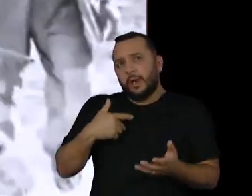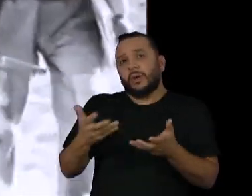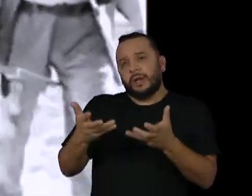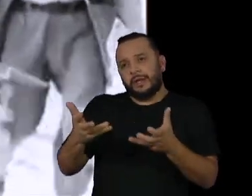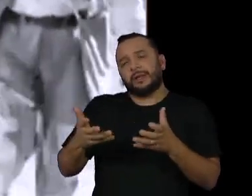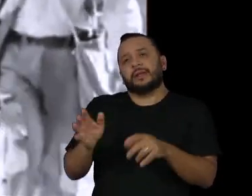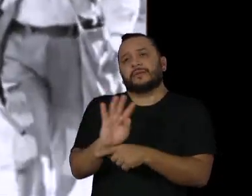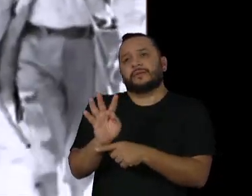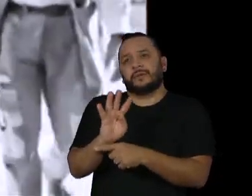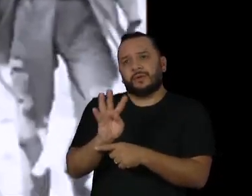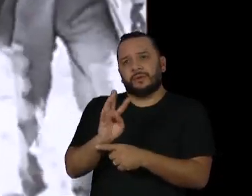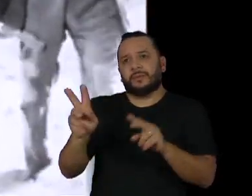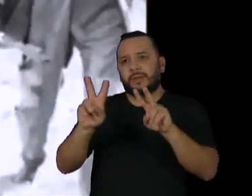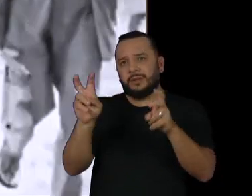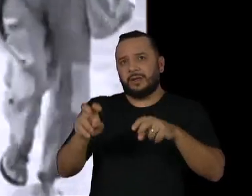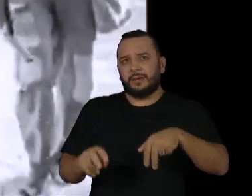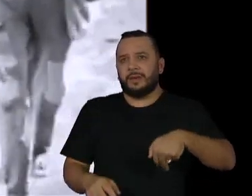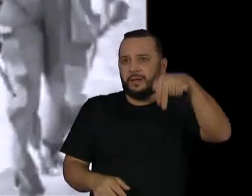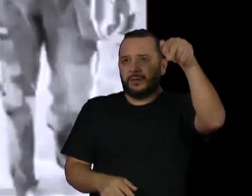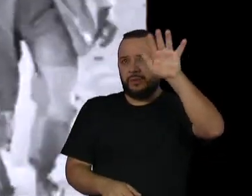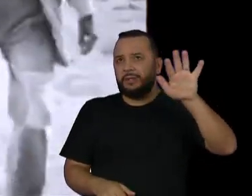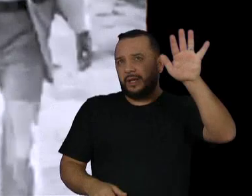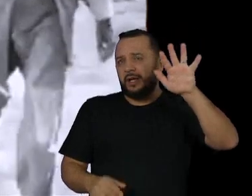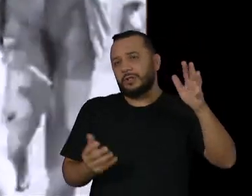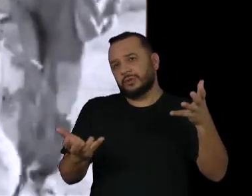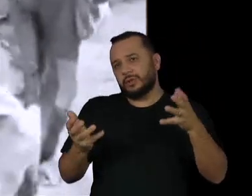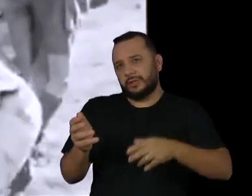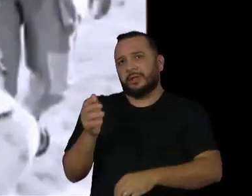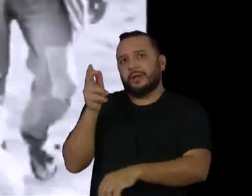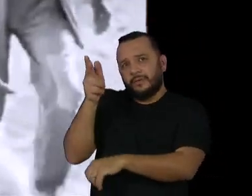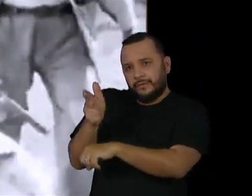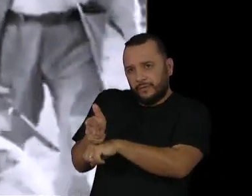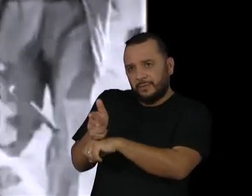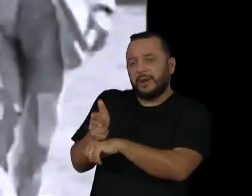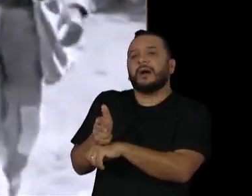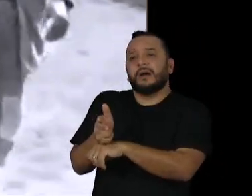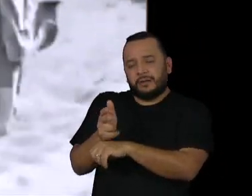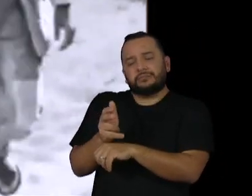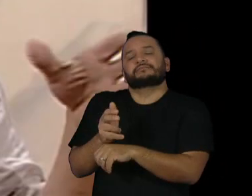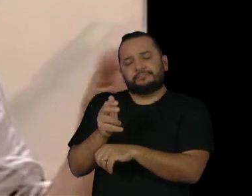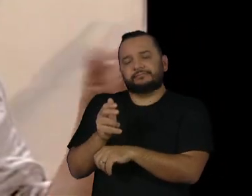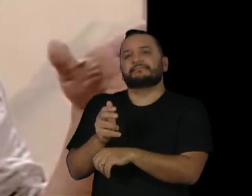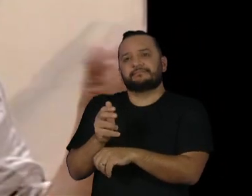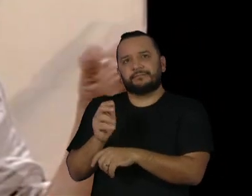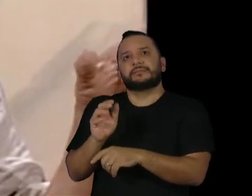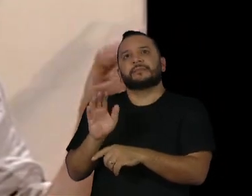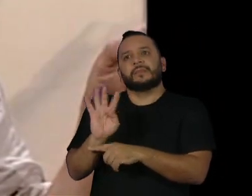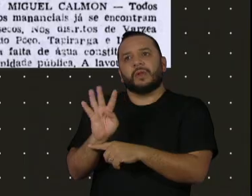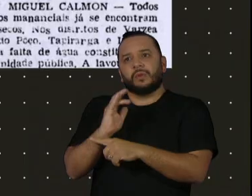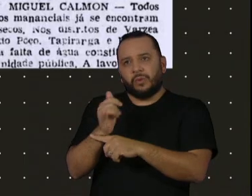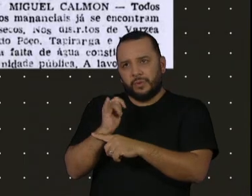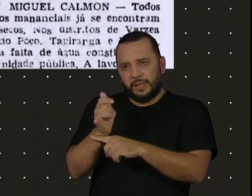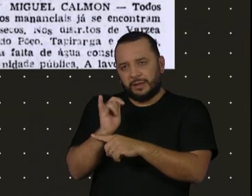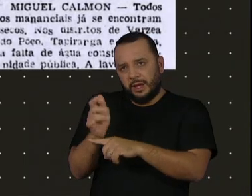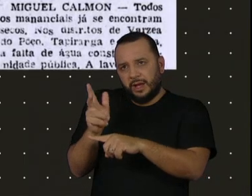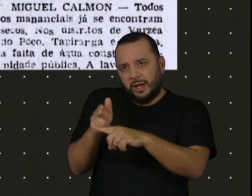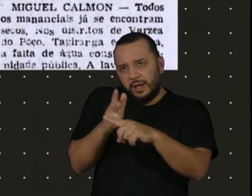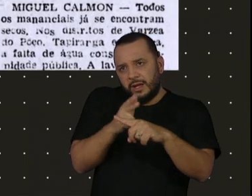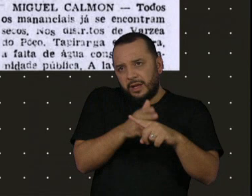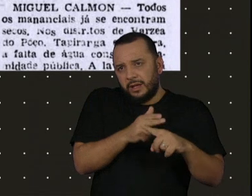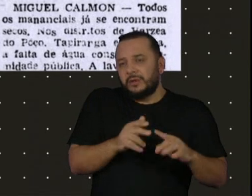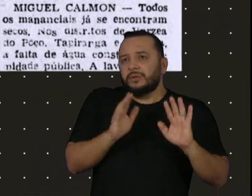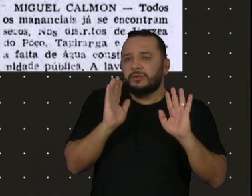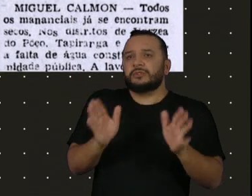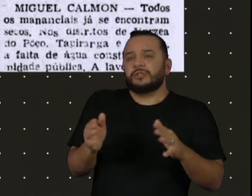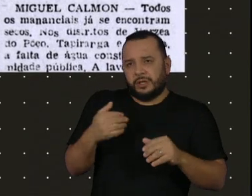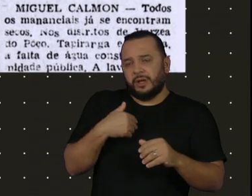Rosenberg, fui filmar um documentário na região de Petrolina, Juazeiro da Bahia, numa época que